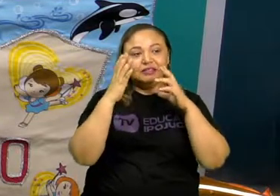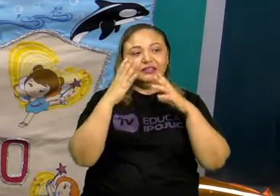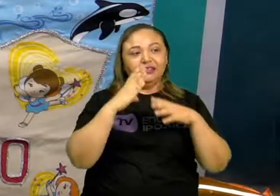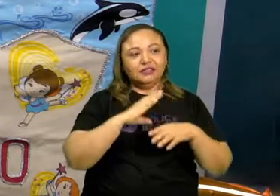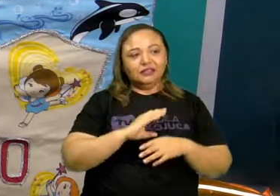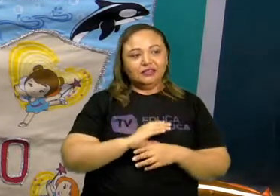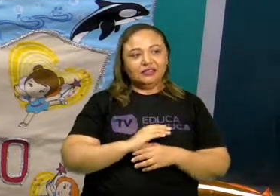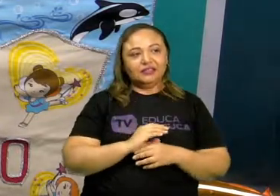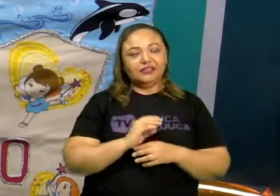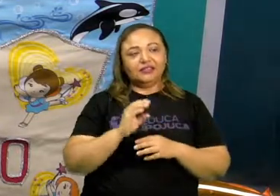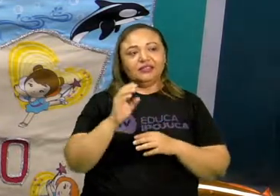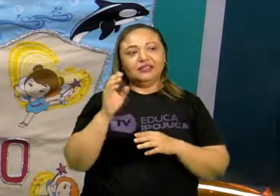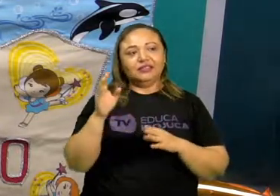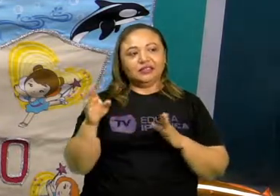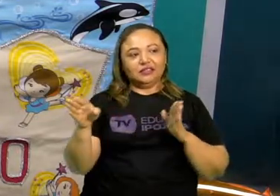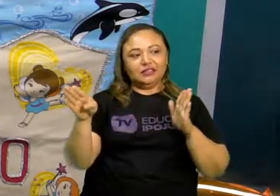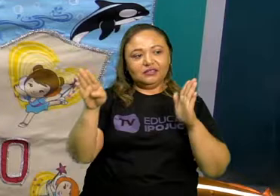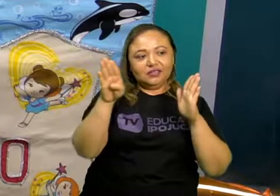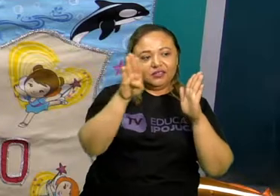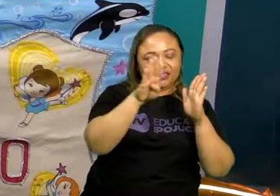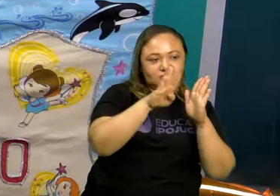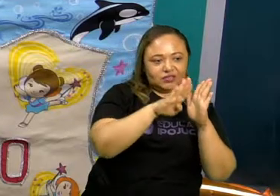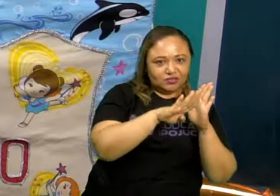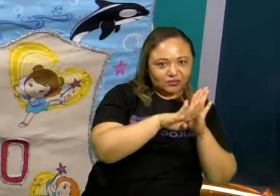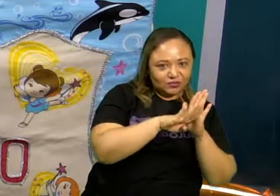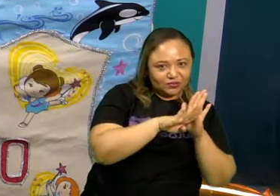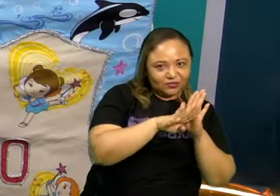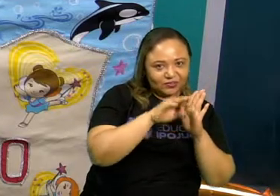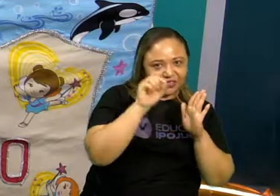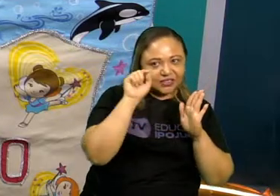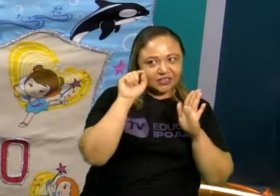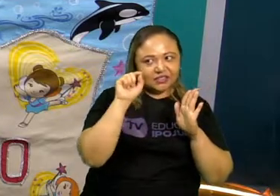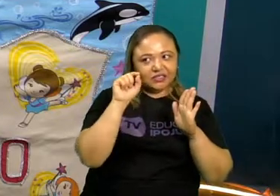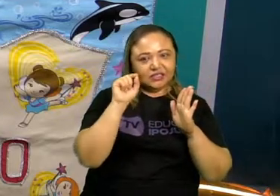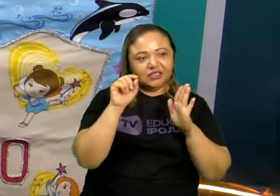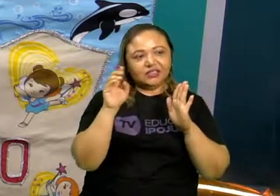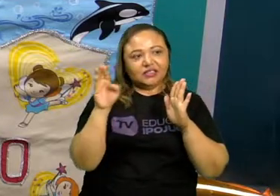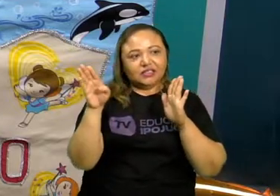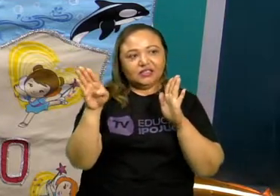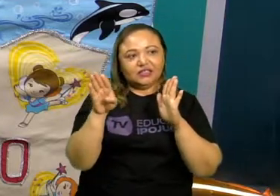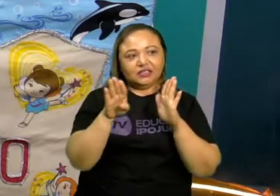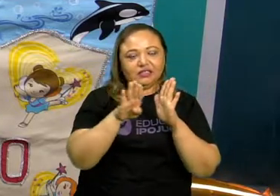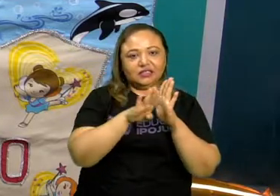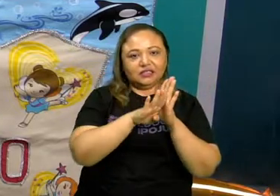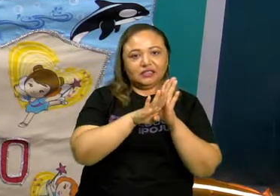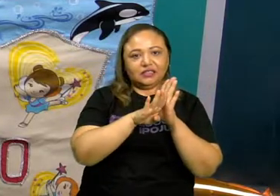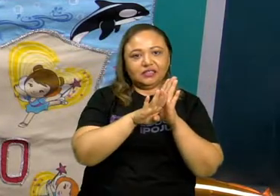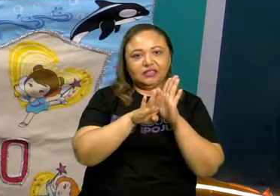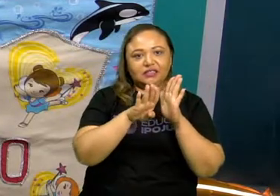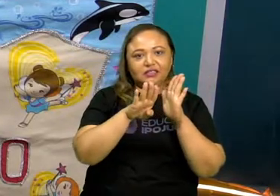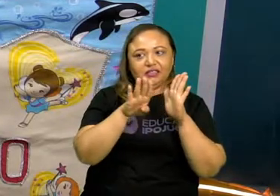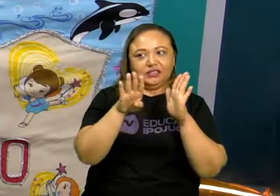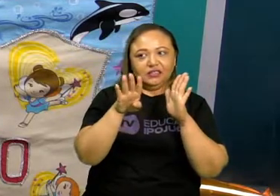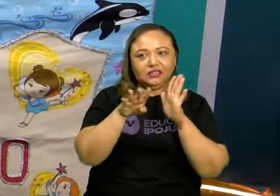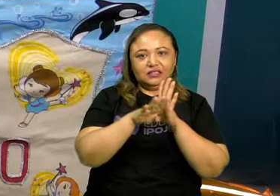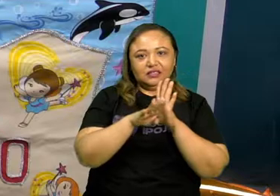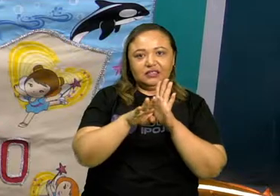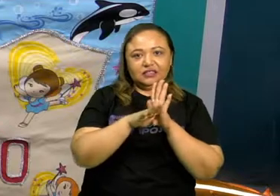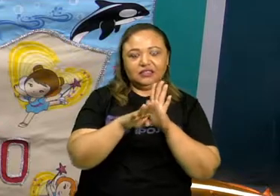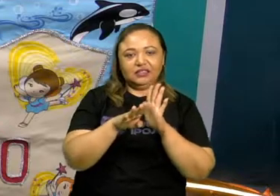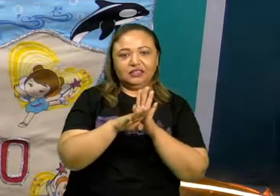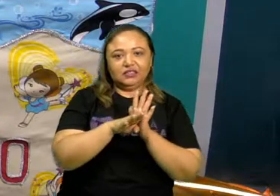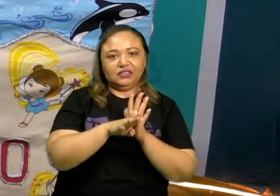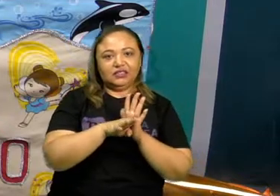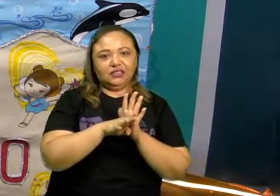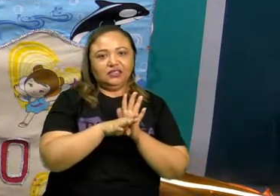Nesse momento, quem é que vai chegar em casa? Tu tá roncando, Leiturinha? Não. Leiturinha? Eu tô contando a história.